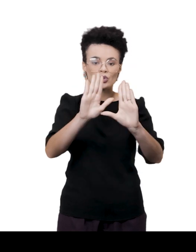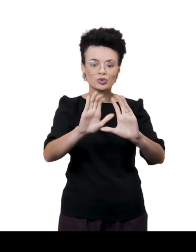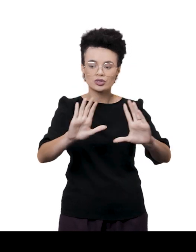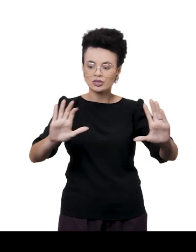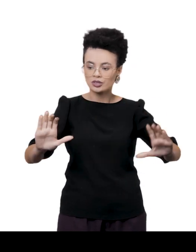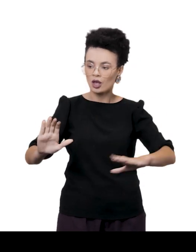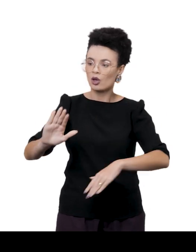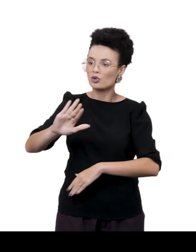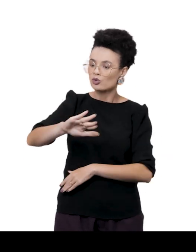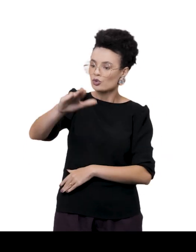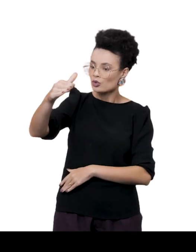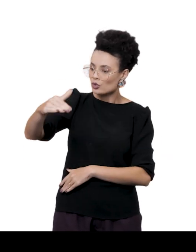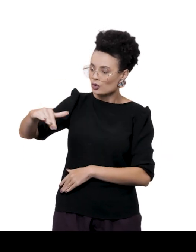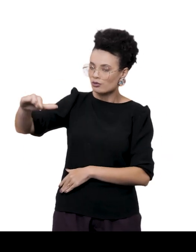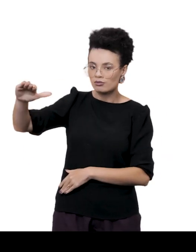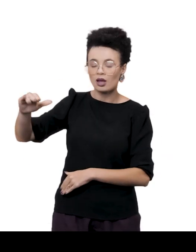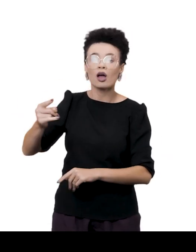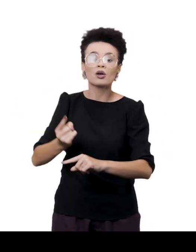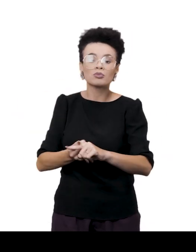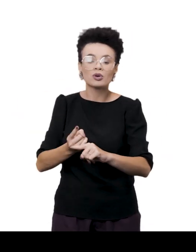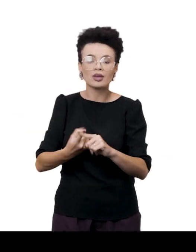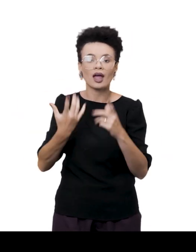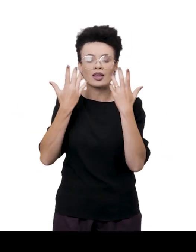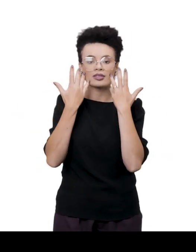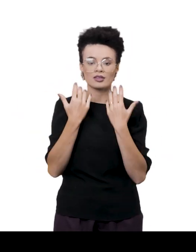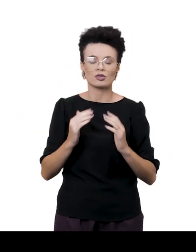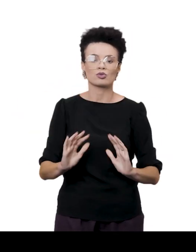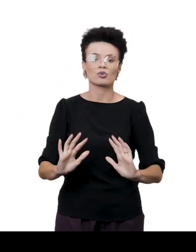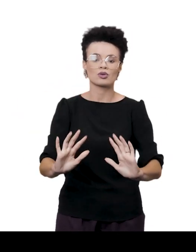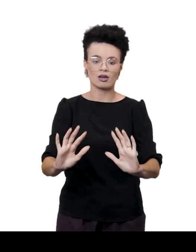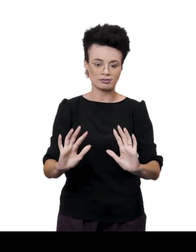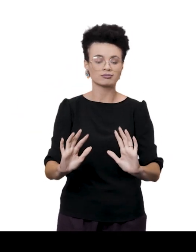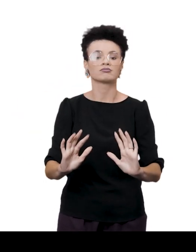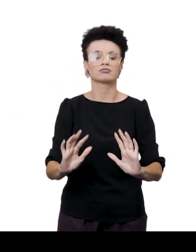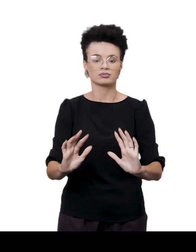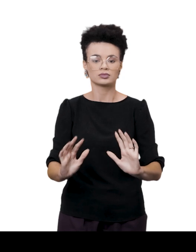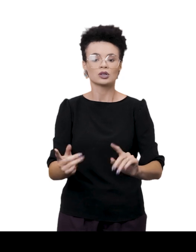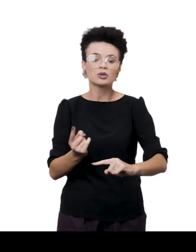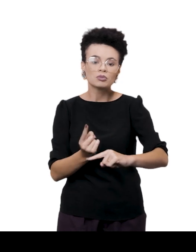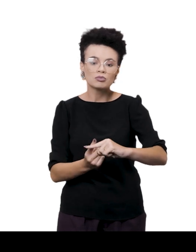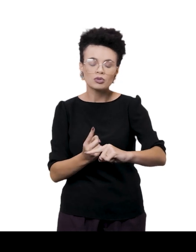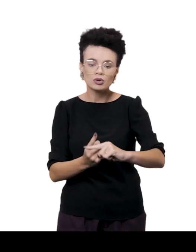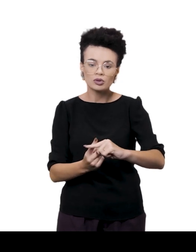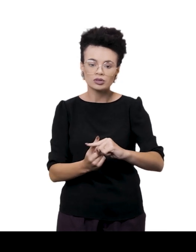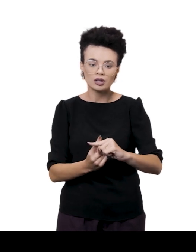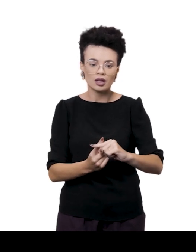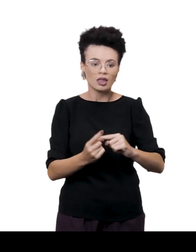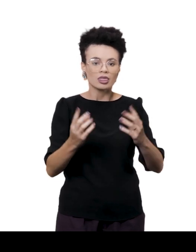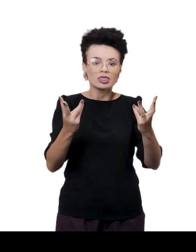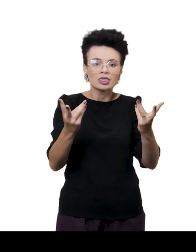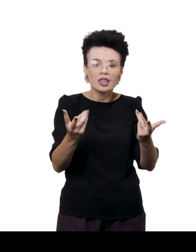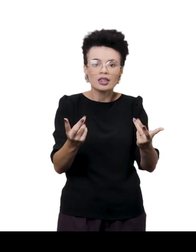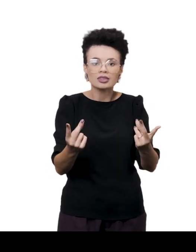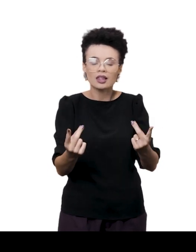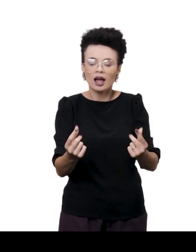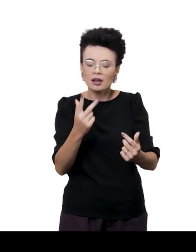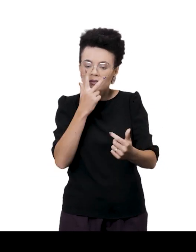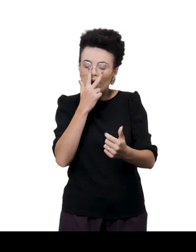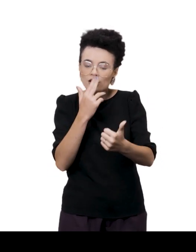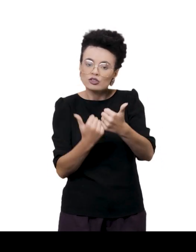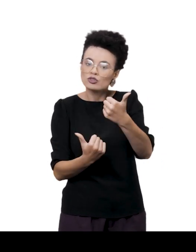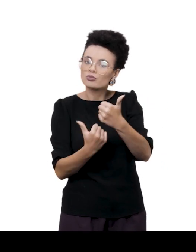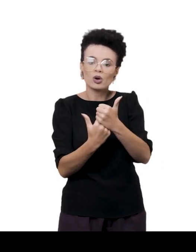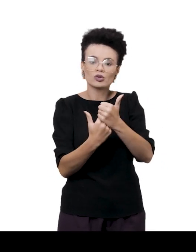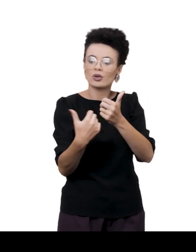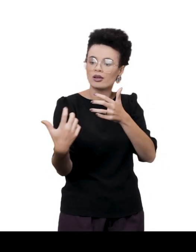trás do céu, das montanhas e do solo. Essa escolha confere um aspecto orgânico à pintura, em que o